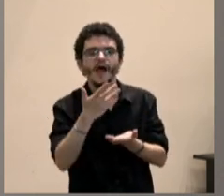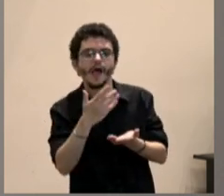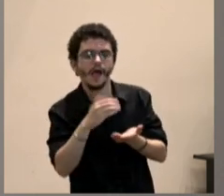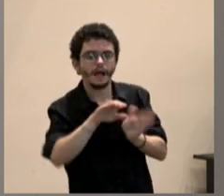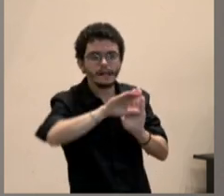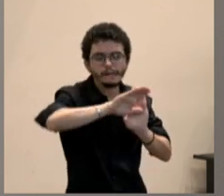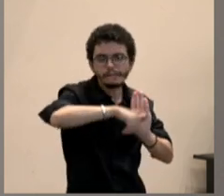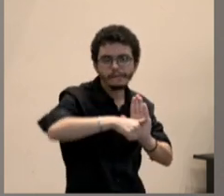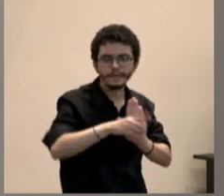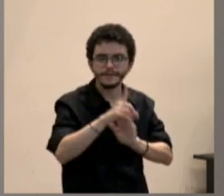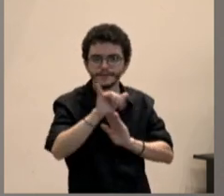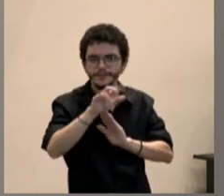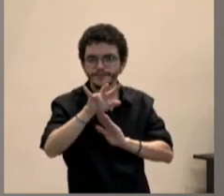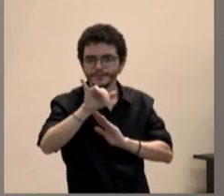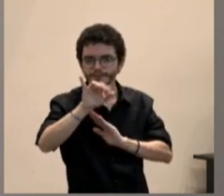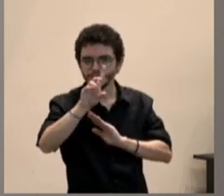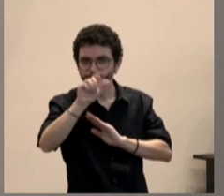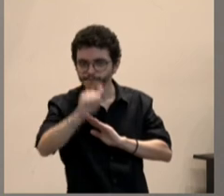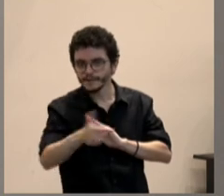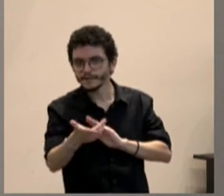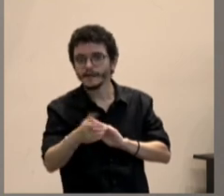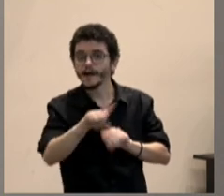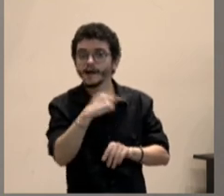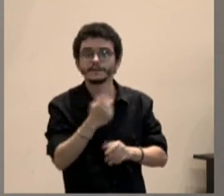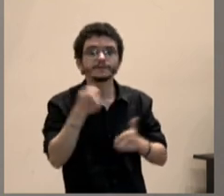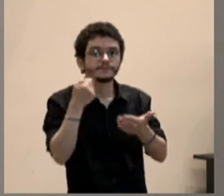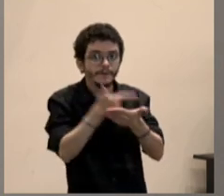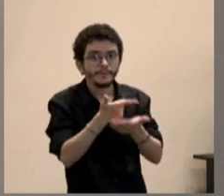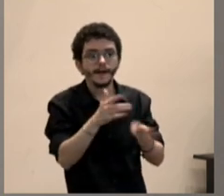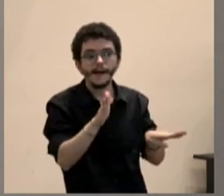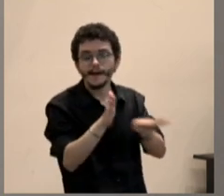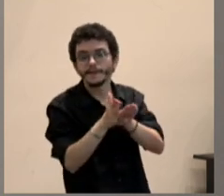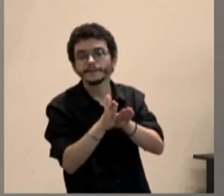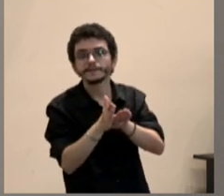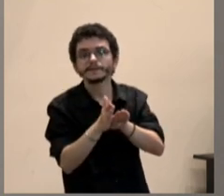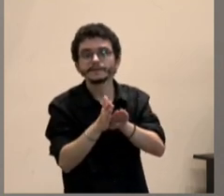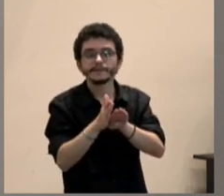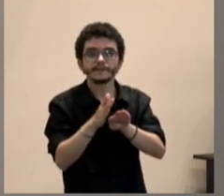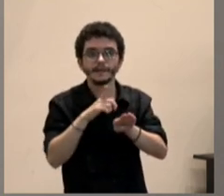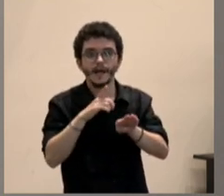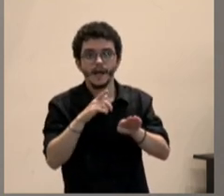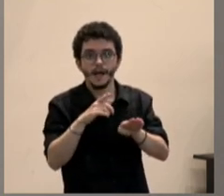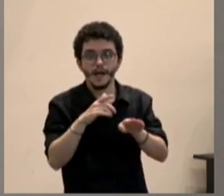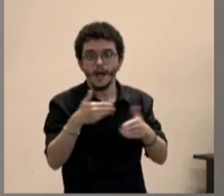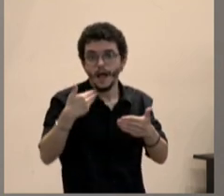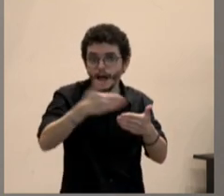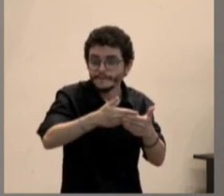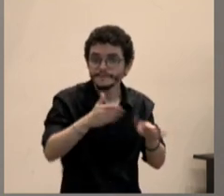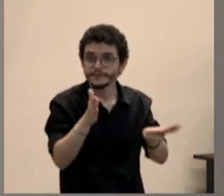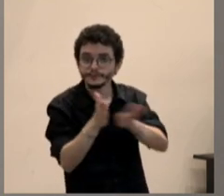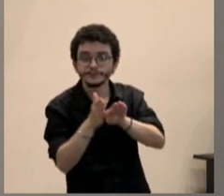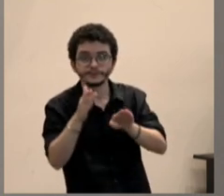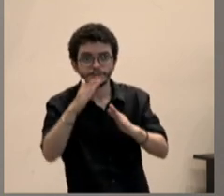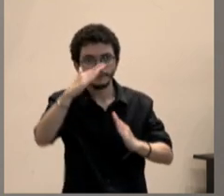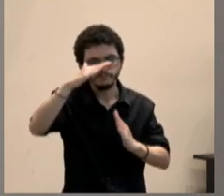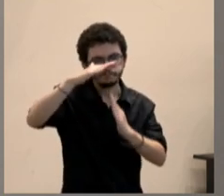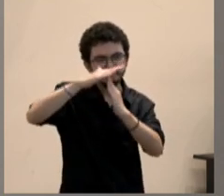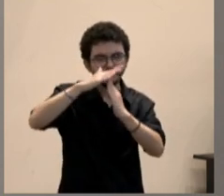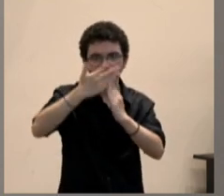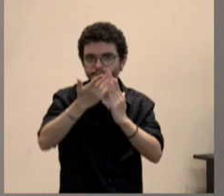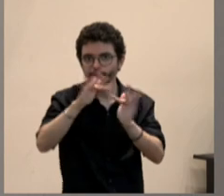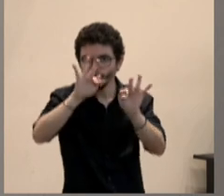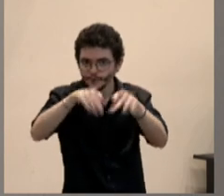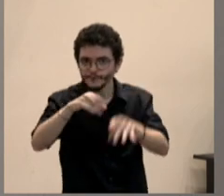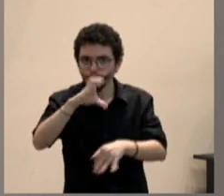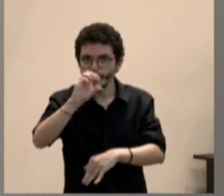É dizer o seguinte, nós vamos pagar até tal limite, tem lá o limite estabelecido no documento final, da final da CONAI,